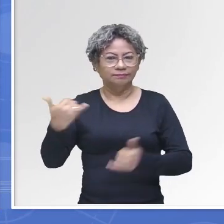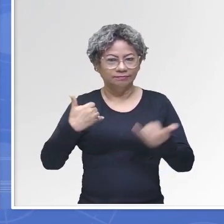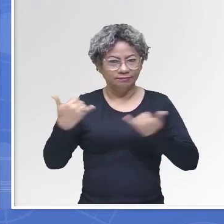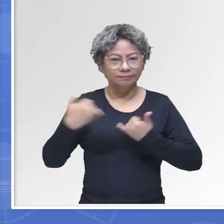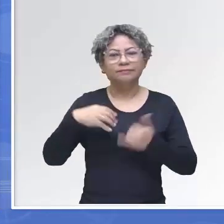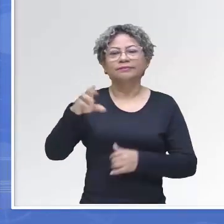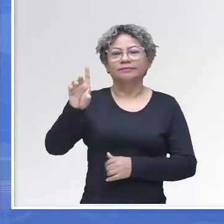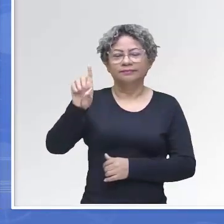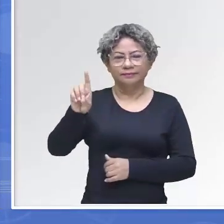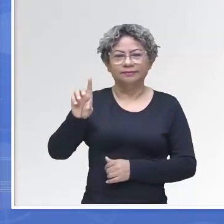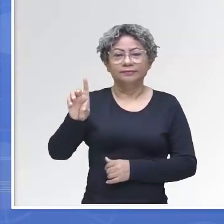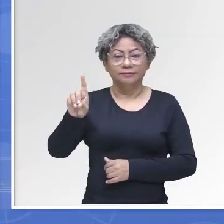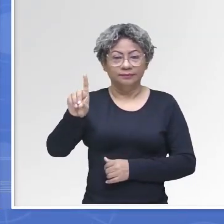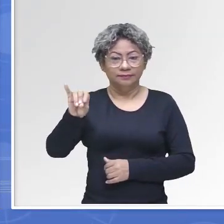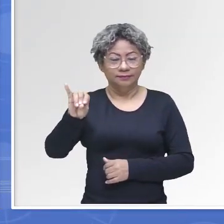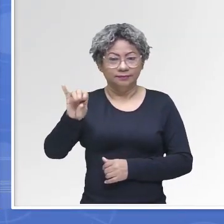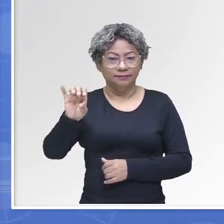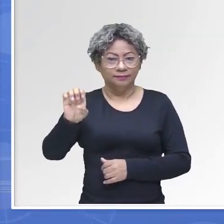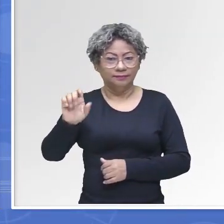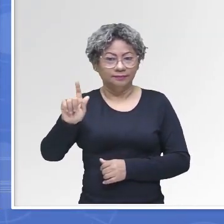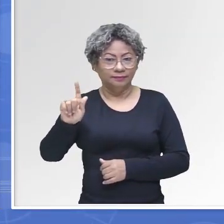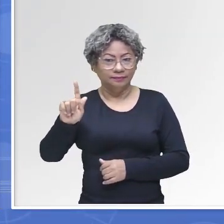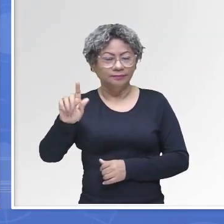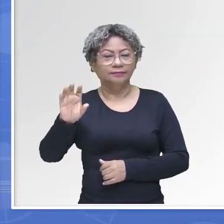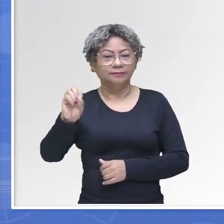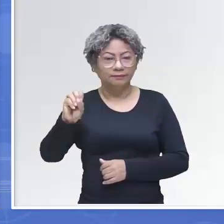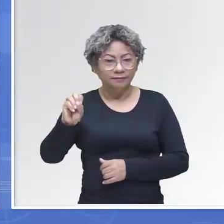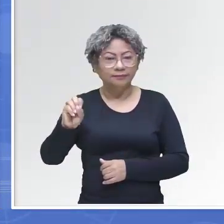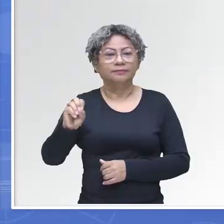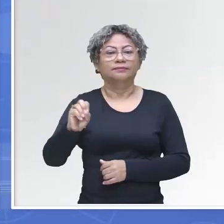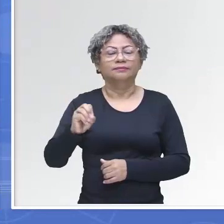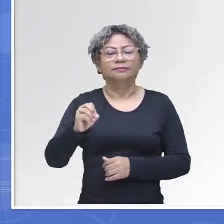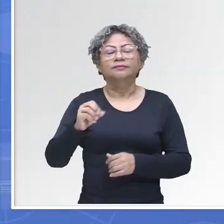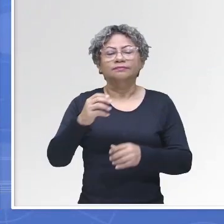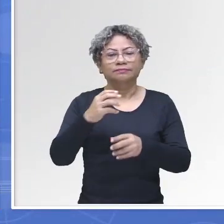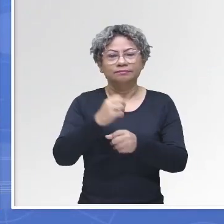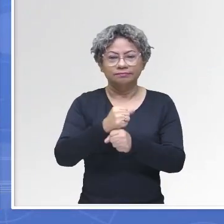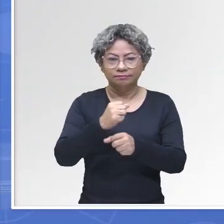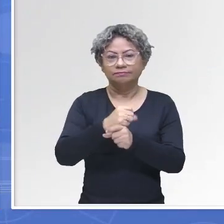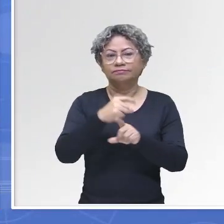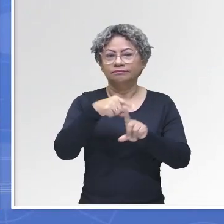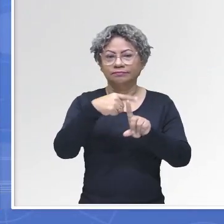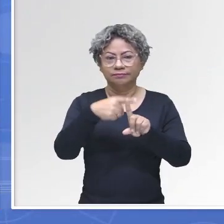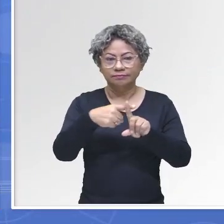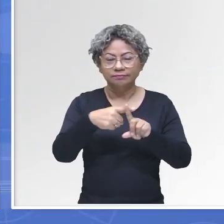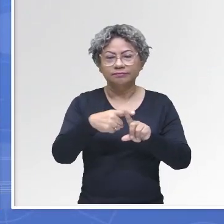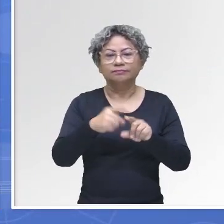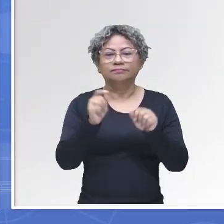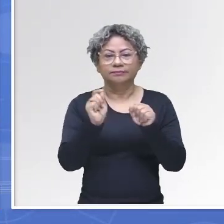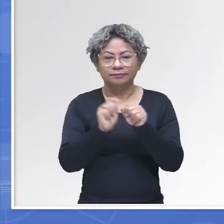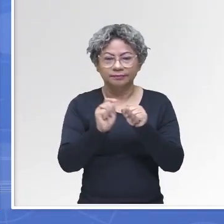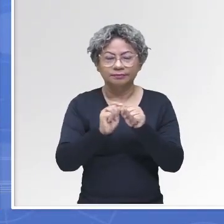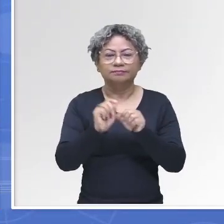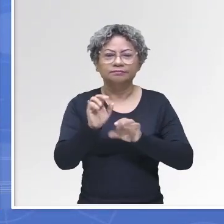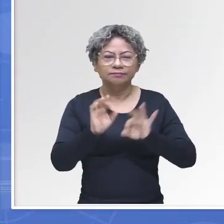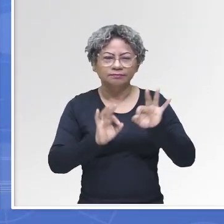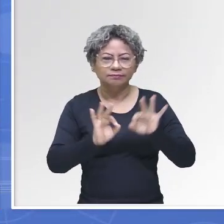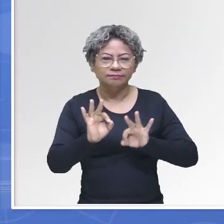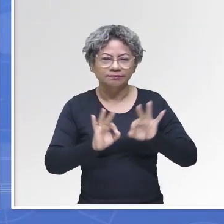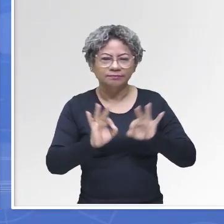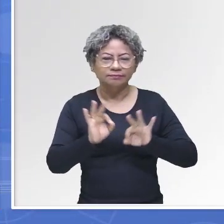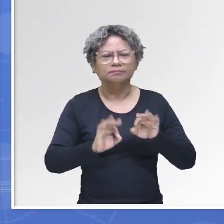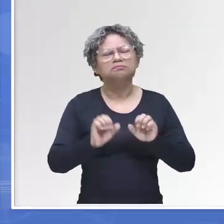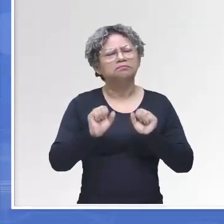É, Diego colocou para resolver com a soma, né? Então, esse é um sistema de equações que você pode resolver